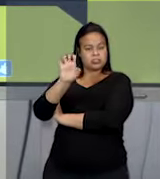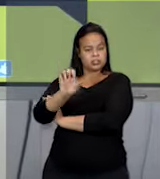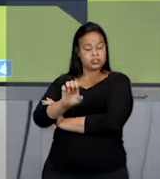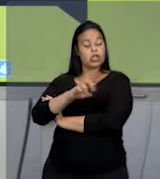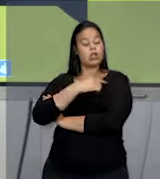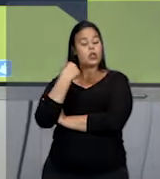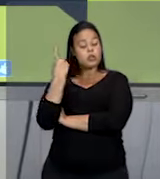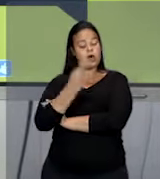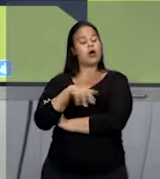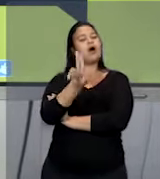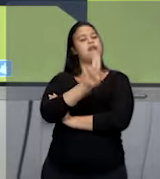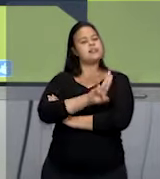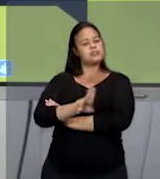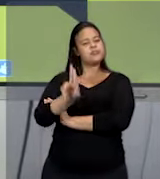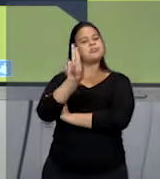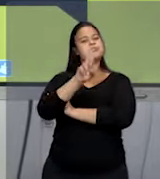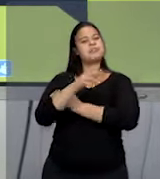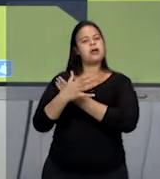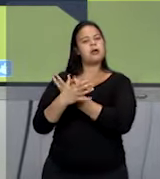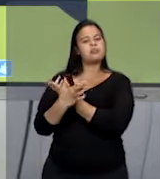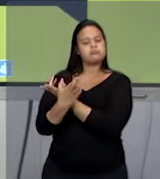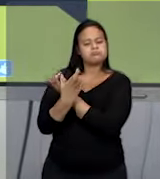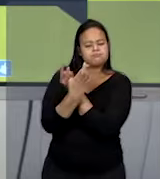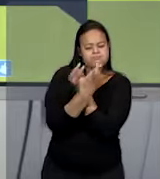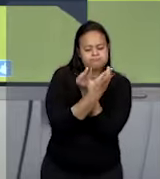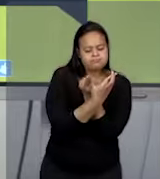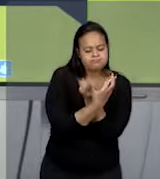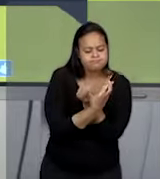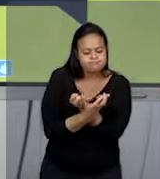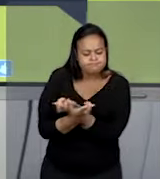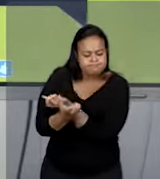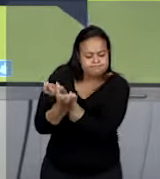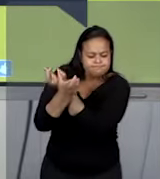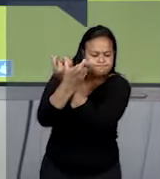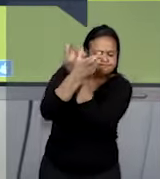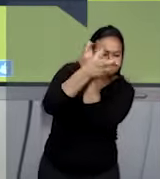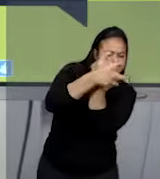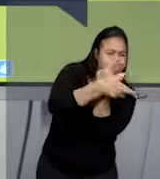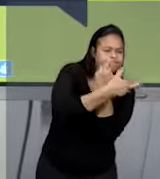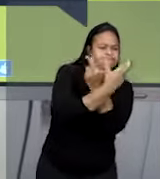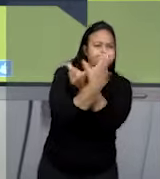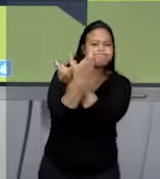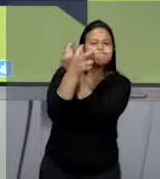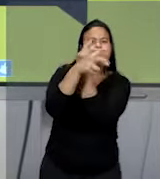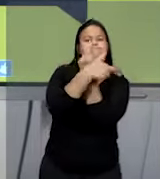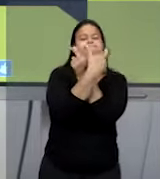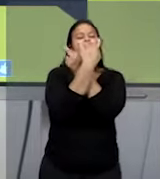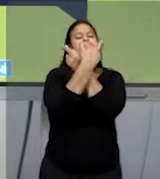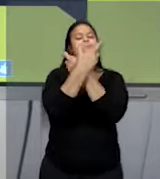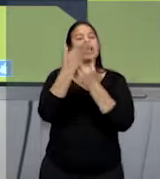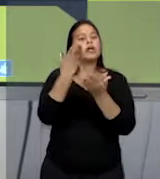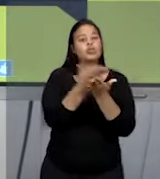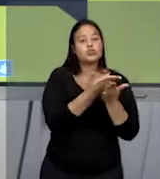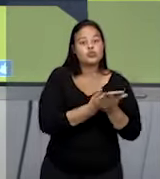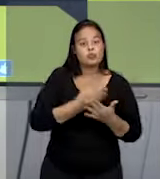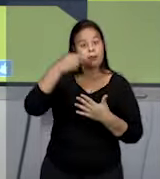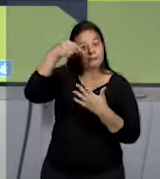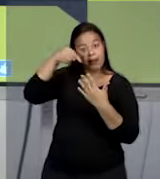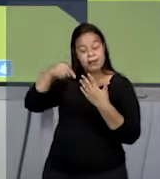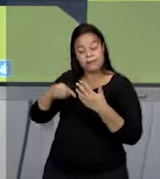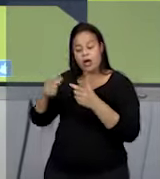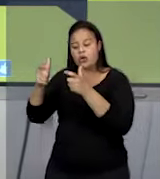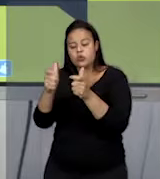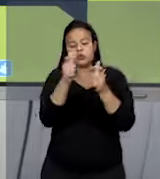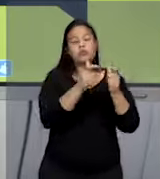nós usamos para fazer estudos, para fazer estudo meteorológico, para fazer várias coisas e para nos